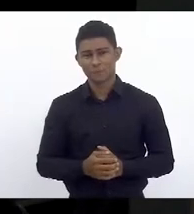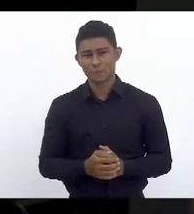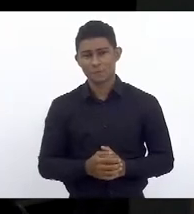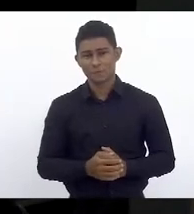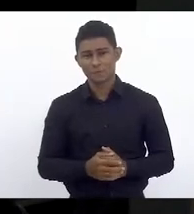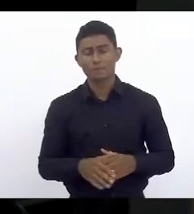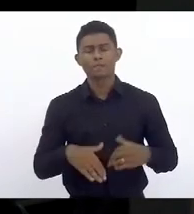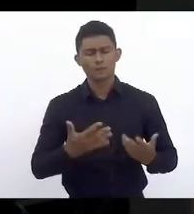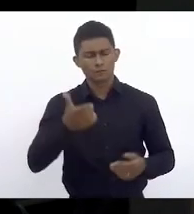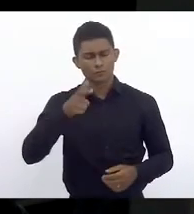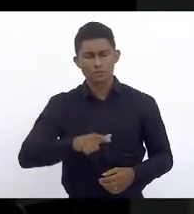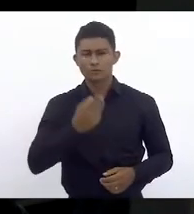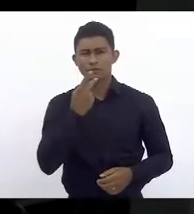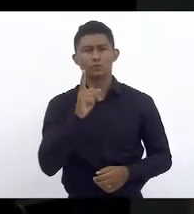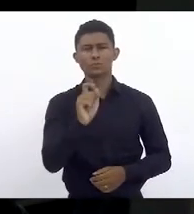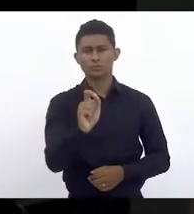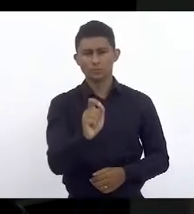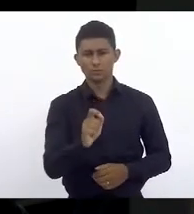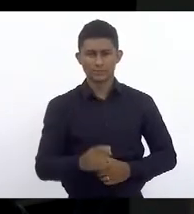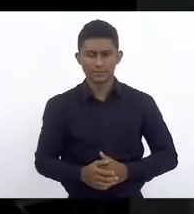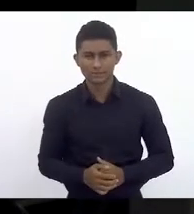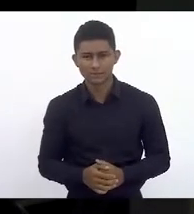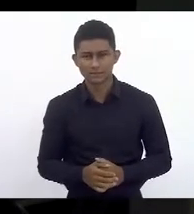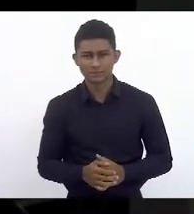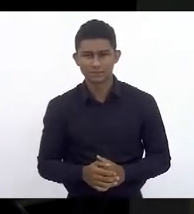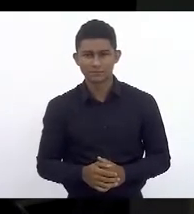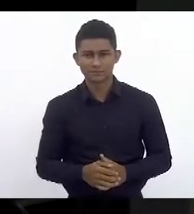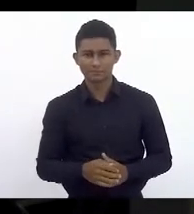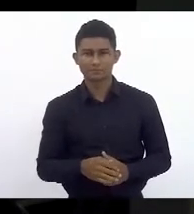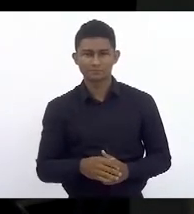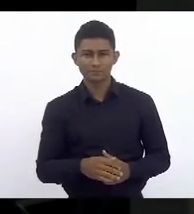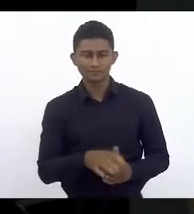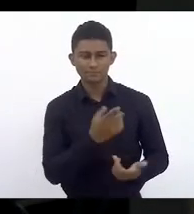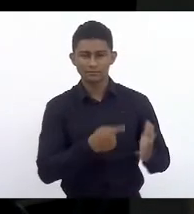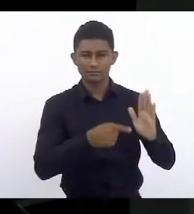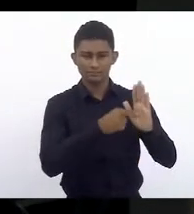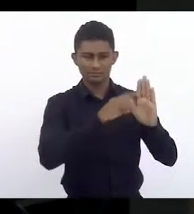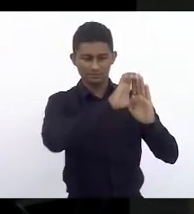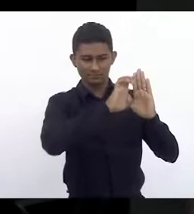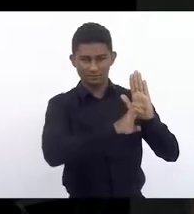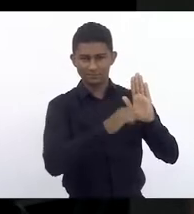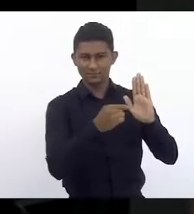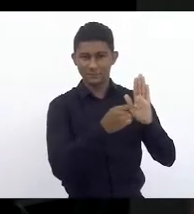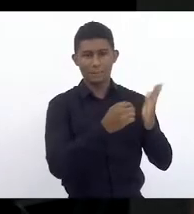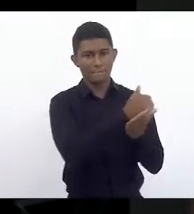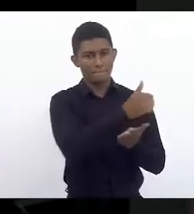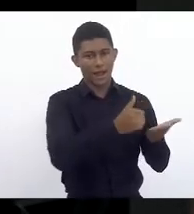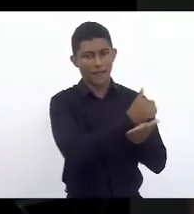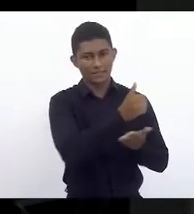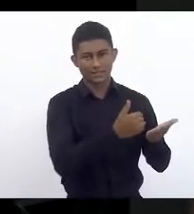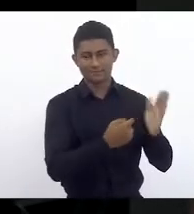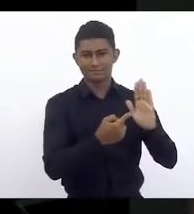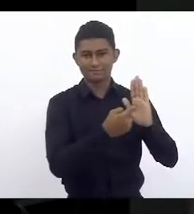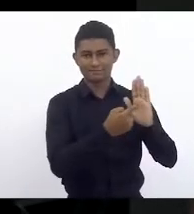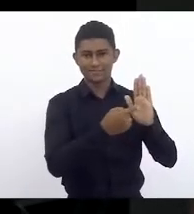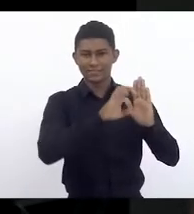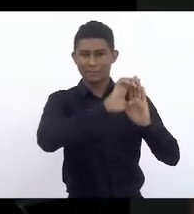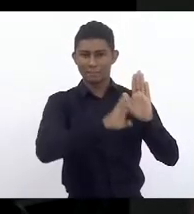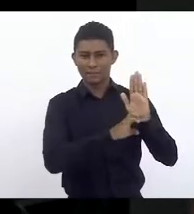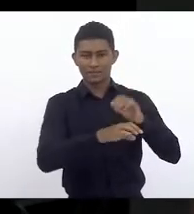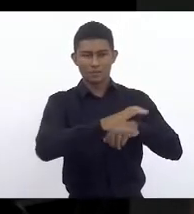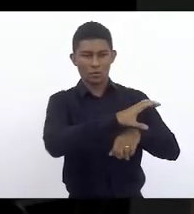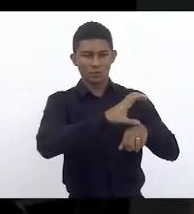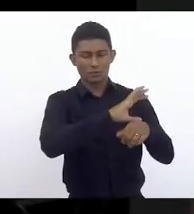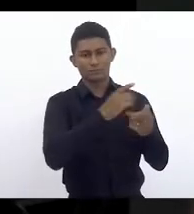Então, repito, ter essa guia, quer dizer, ter essa base que é a emenda constitucional, ela é